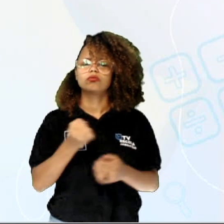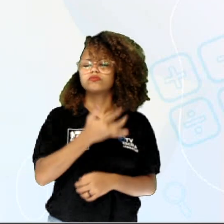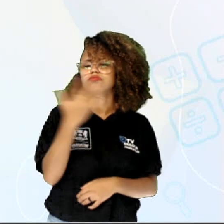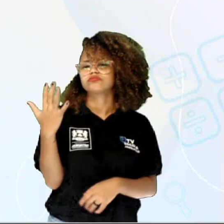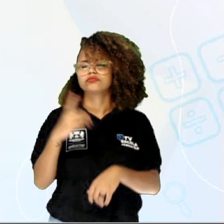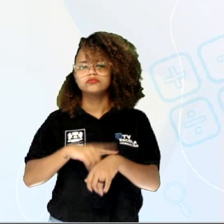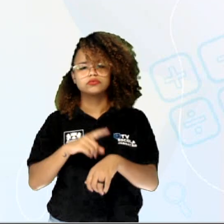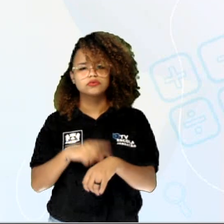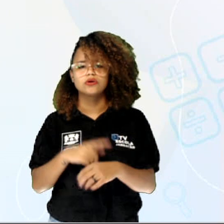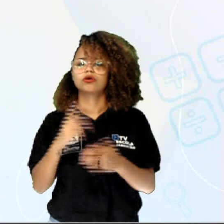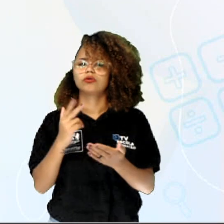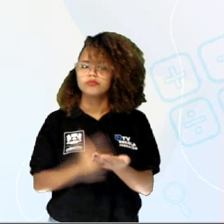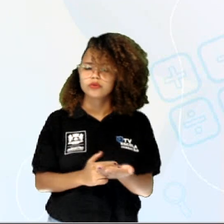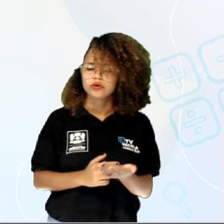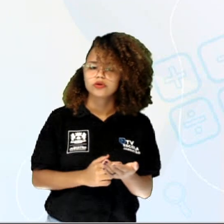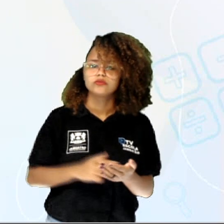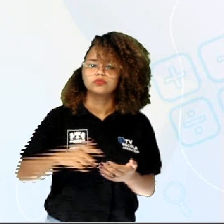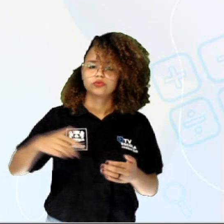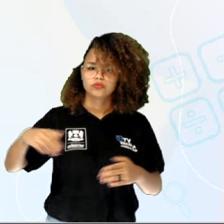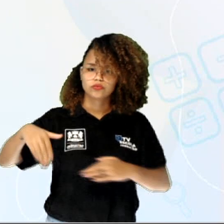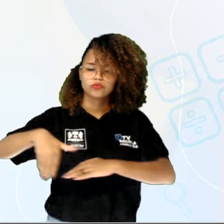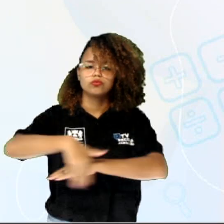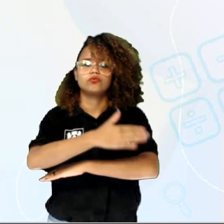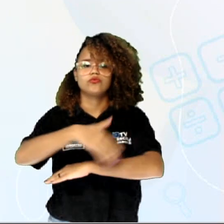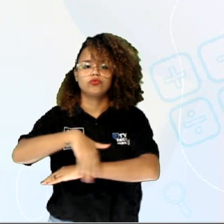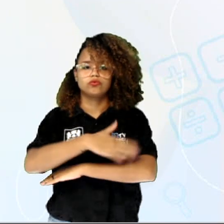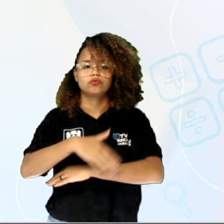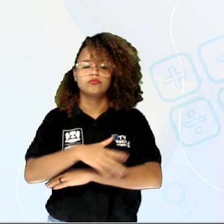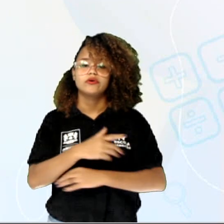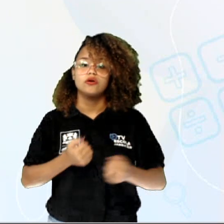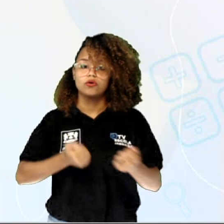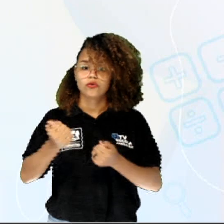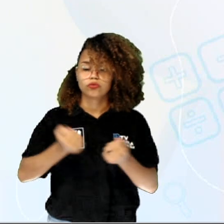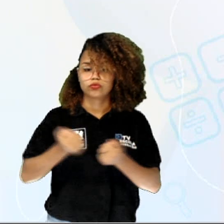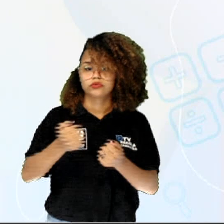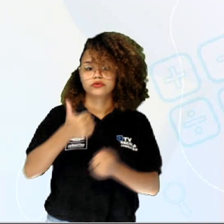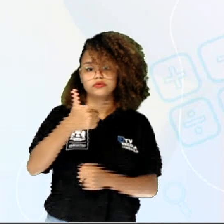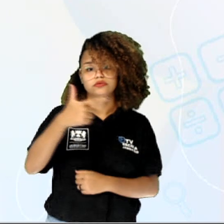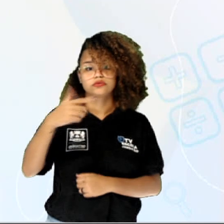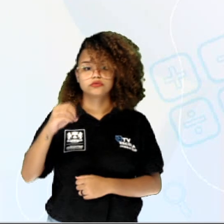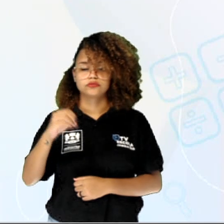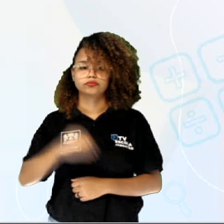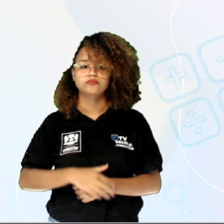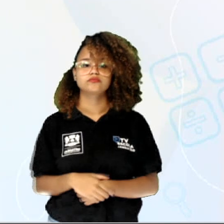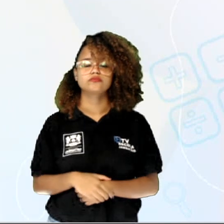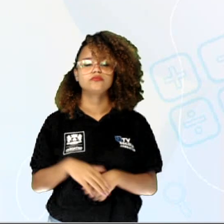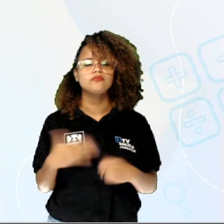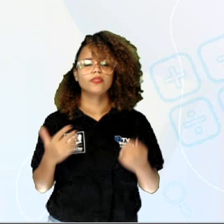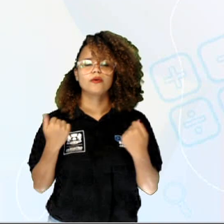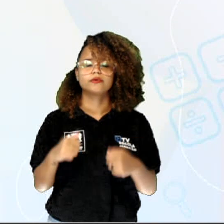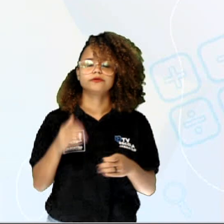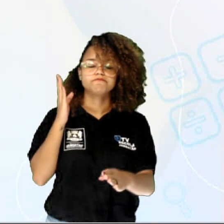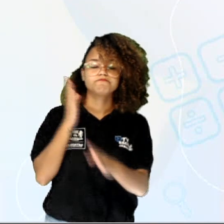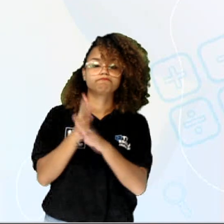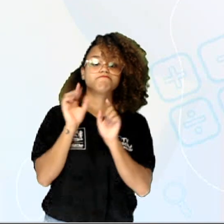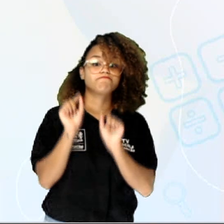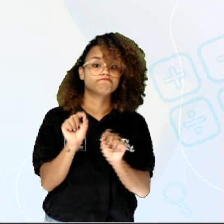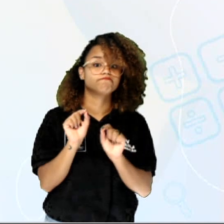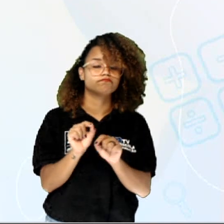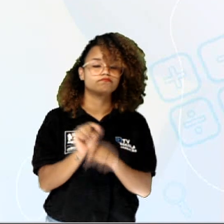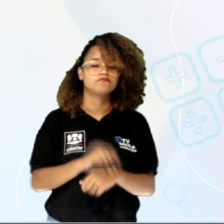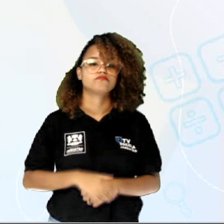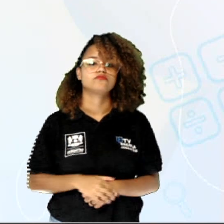que foi o que aconteceu aí. Ó. Então fica 4x igual a 6 vezes 22. 6 vezes 22 dá 132.